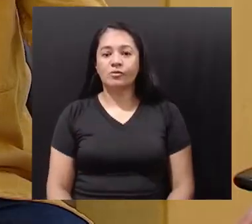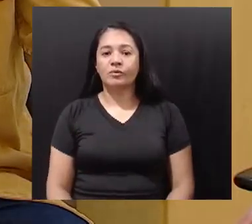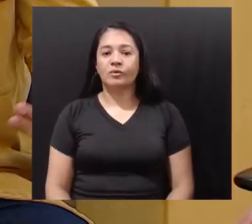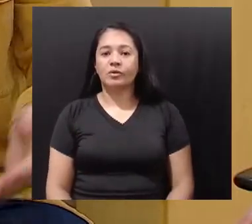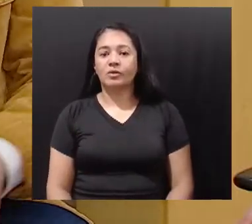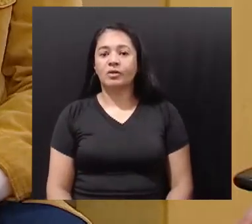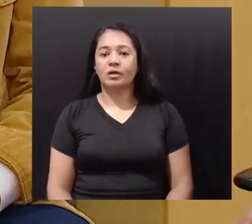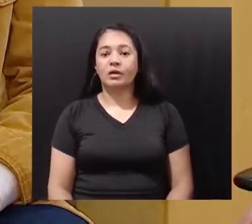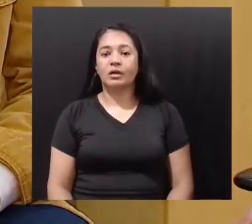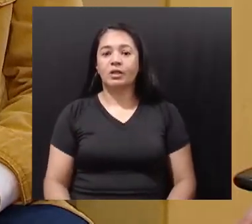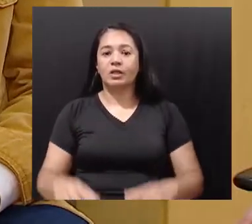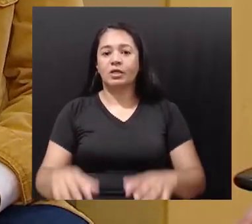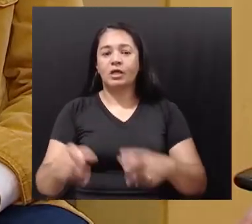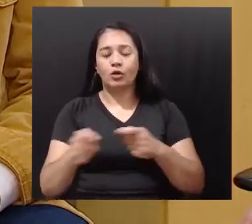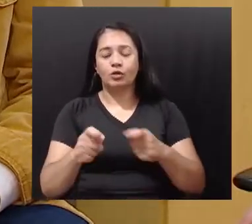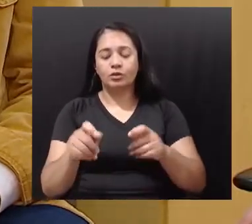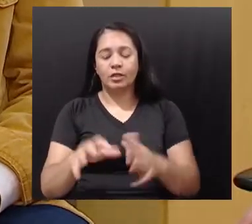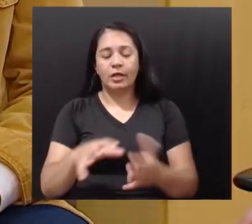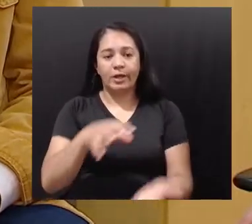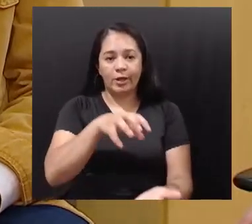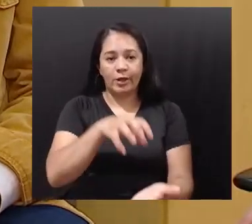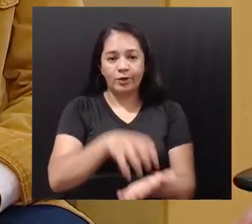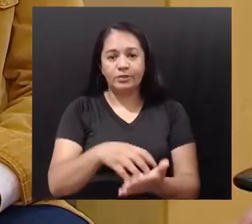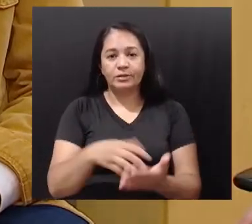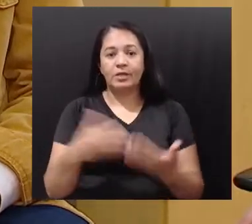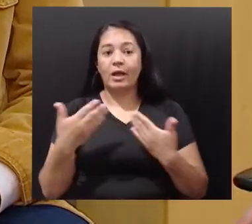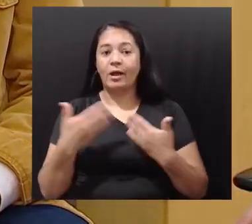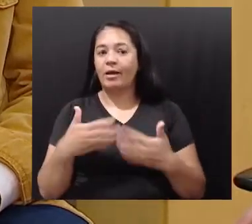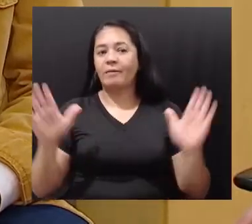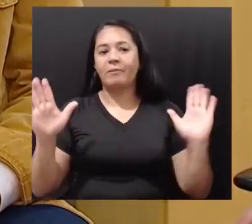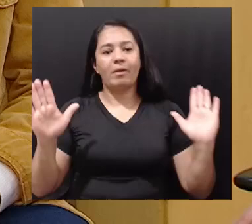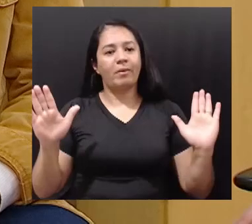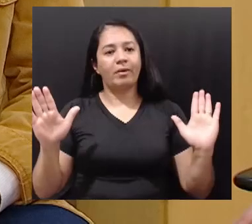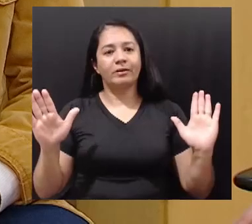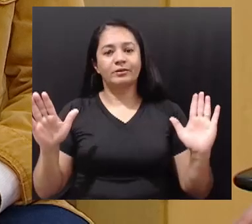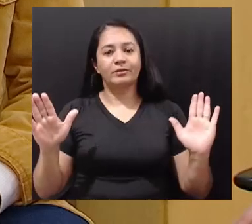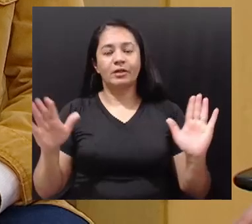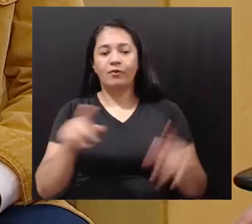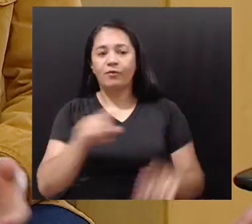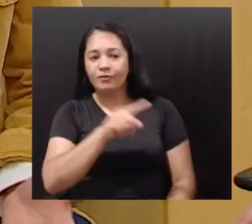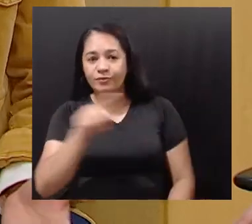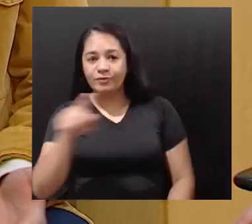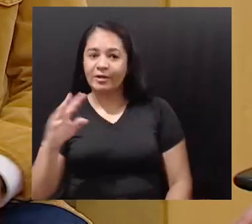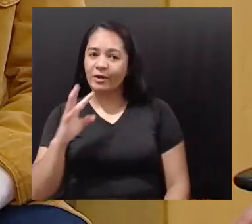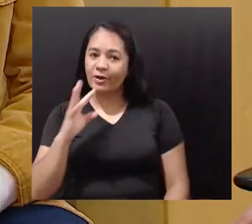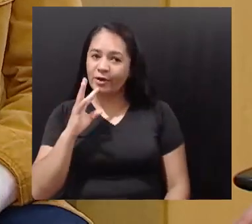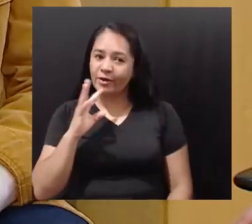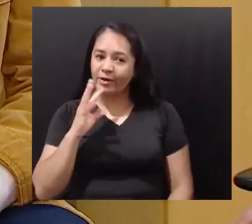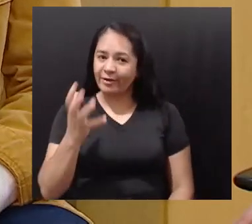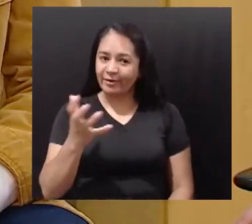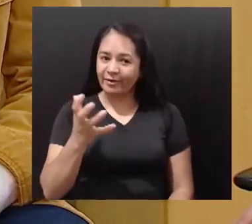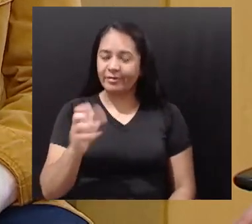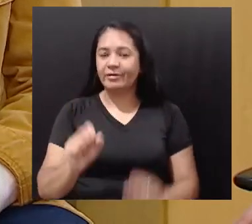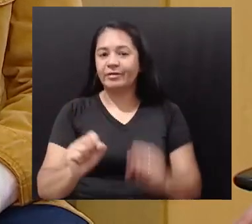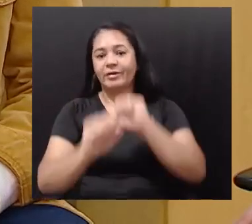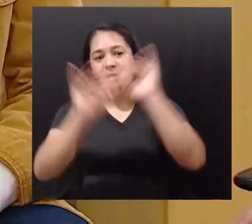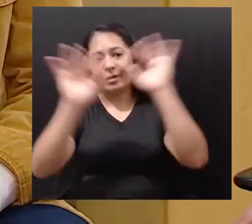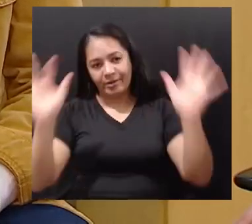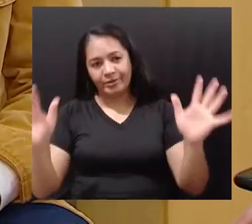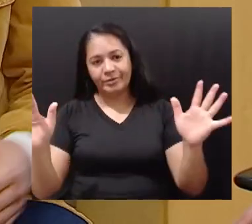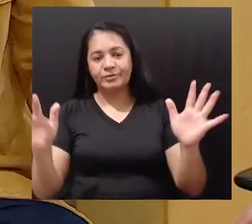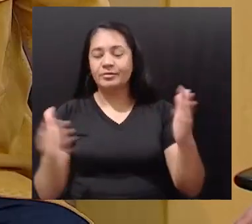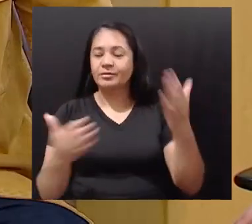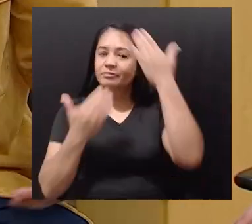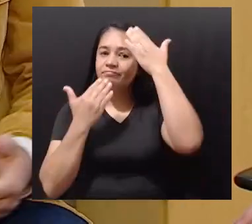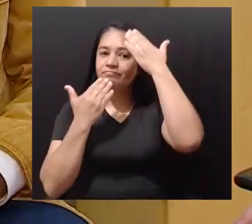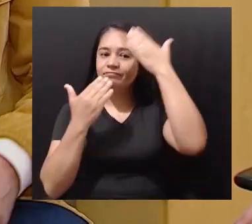assim como a Câmara de Campinas está aberta aí, né, para quem quiser conhecer. E é claro, agradecer a oportunidade de a gente